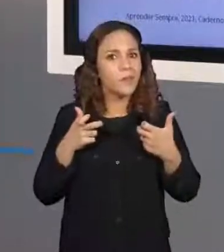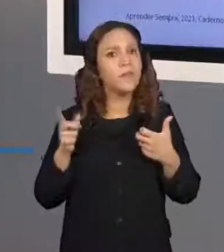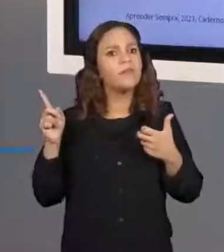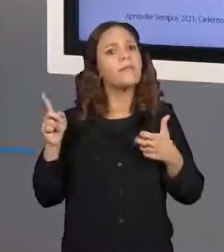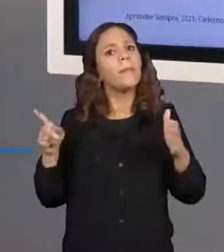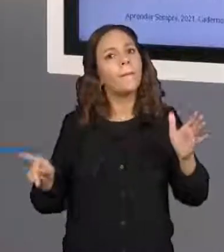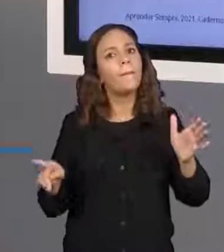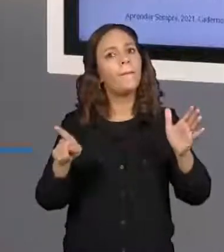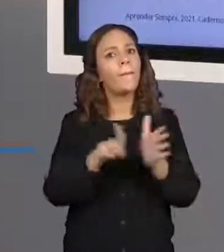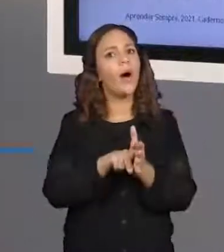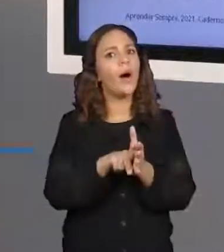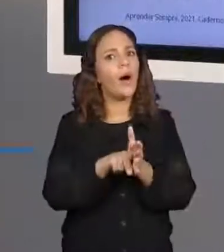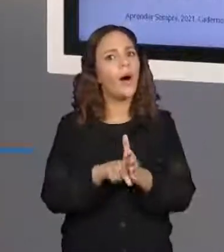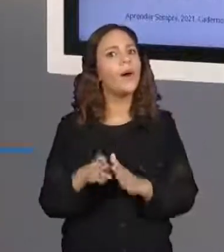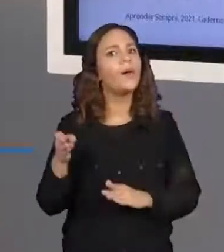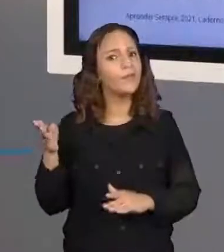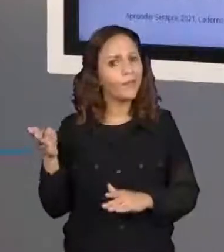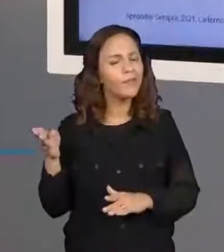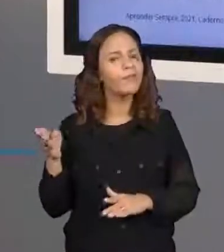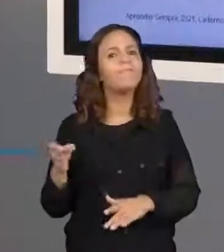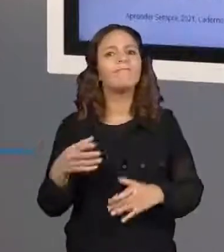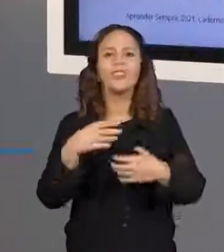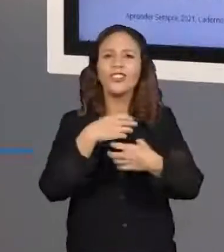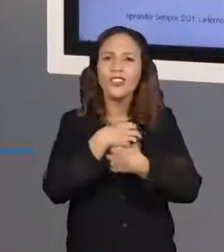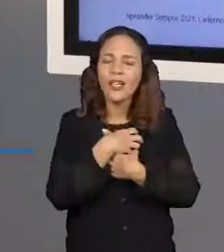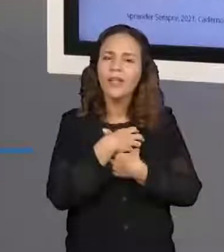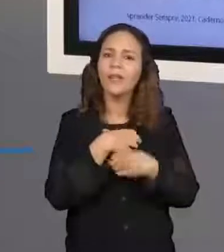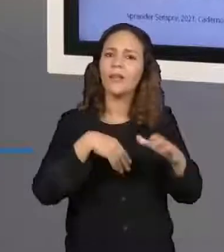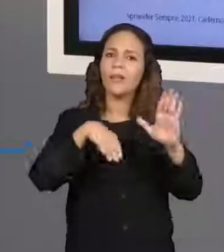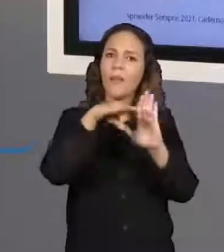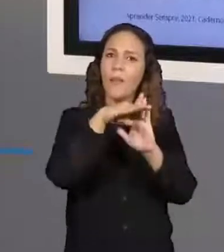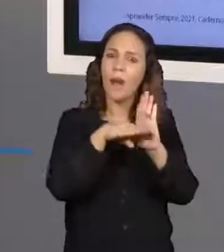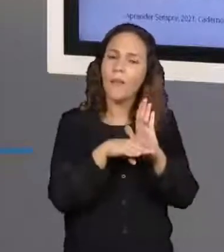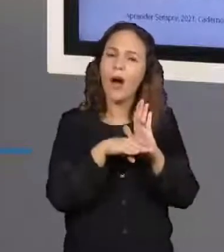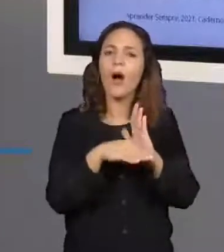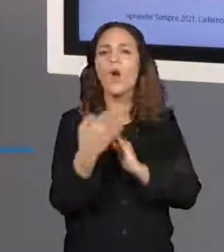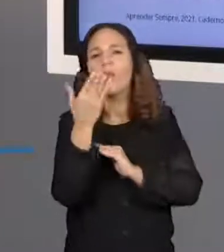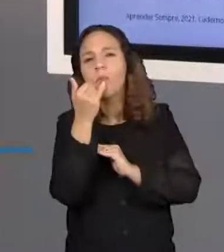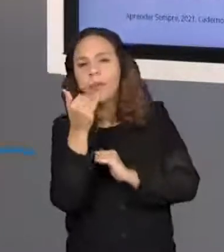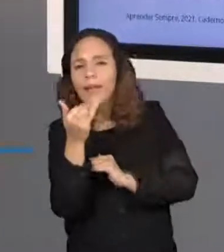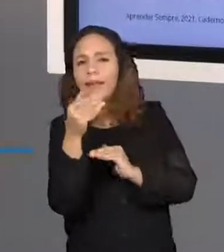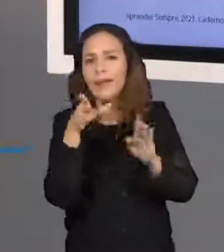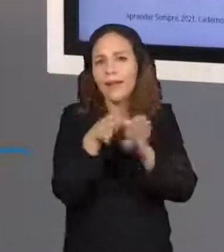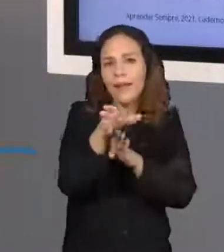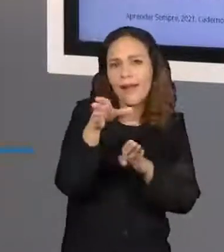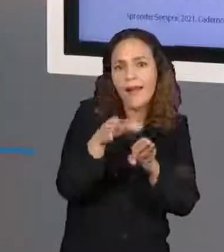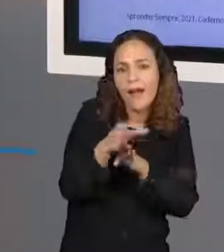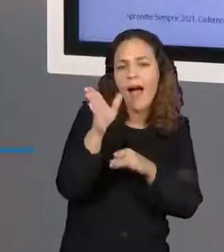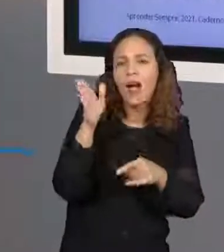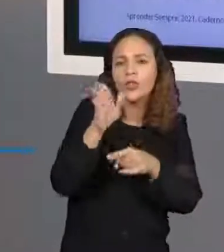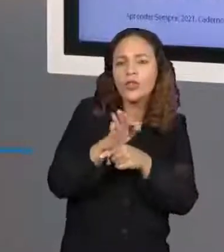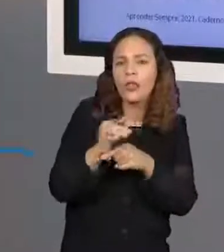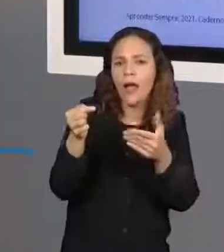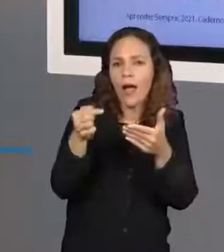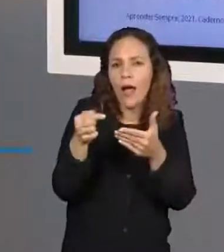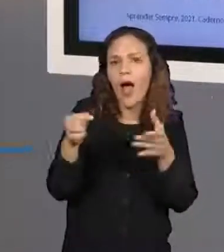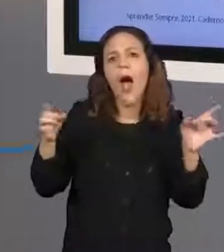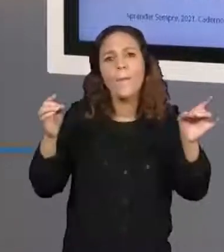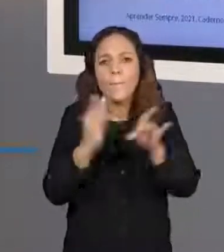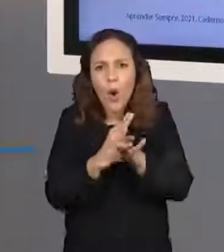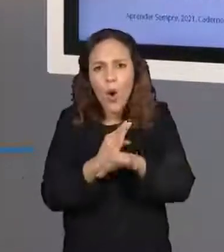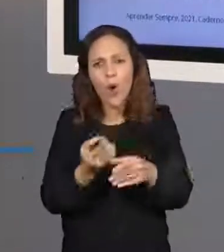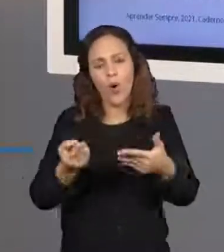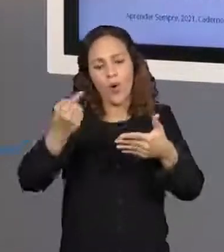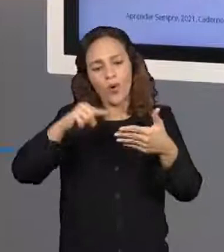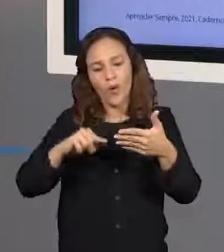bem marcante? Esse texto de receitas, que é do gênero instrucional, está te instruindo em como preparar essa